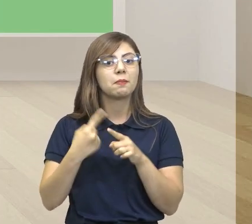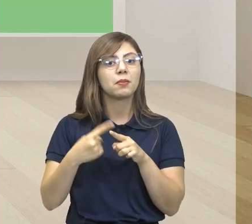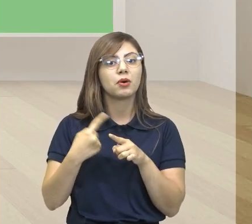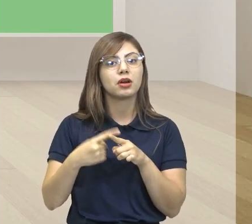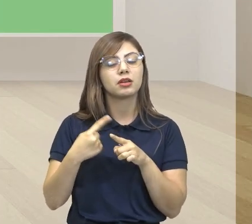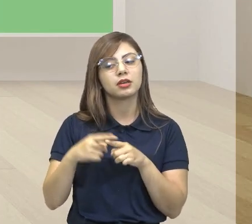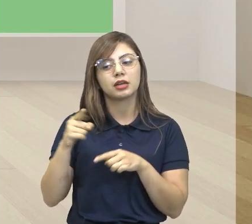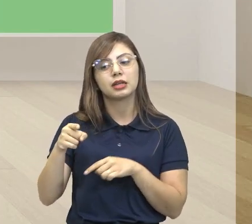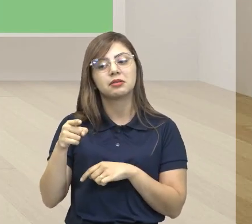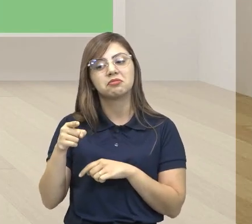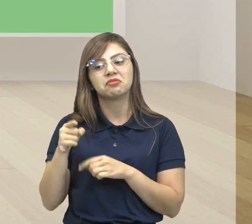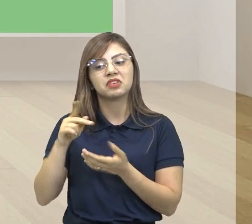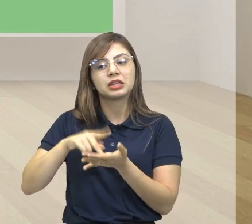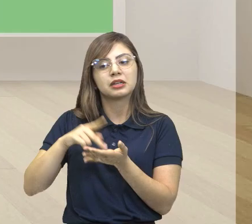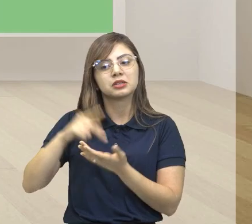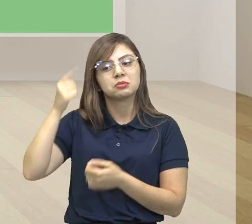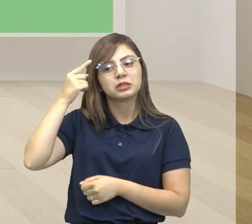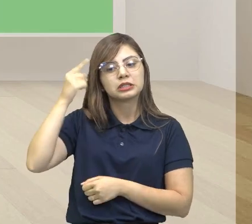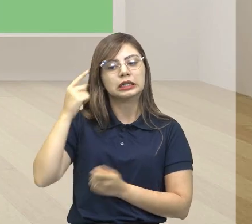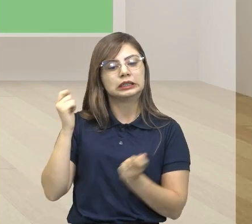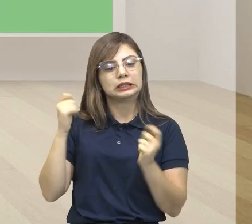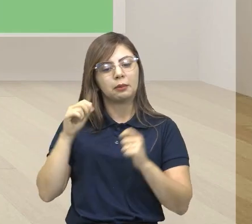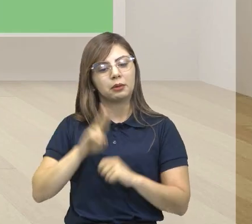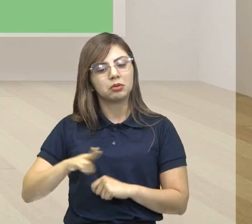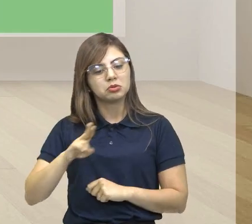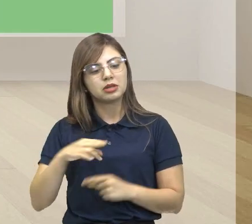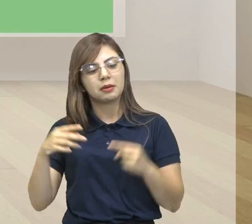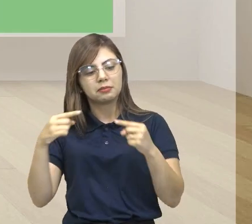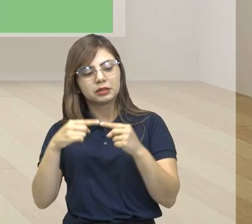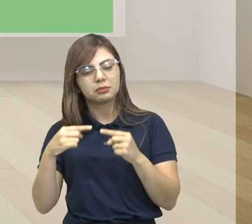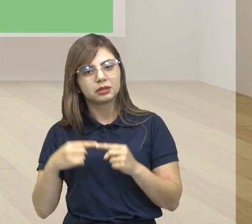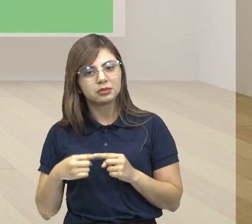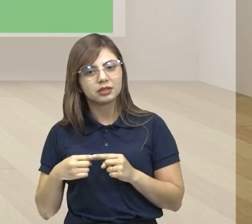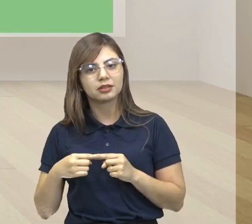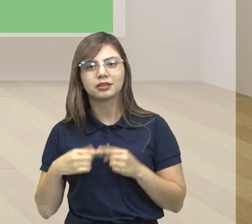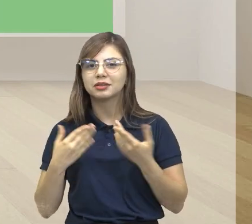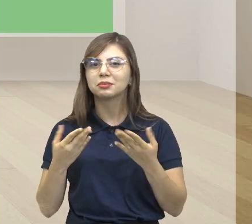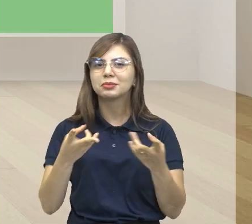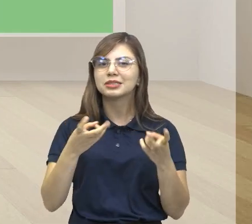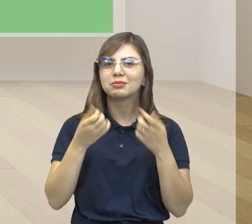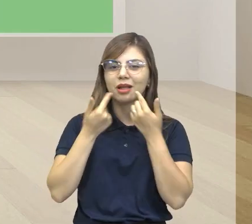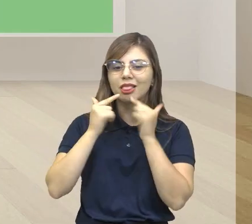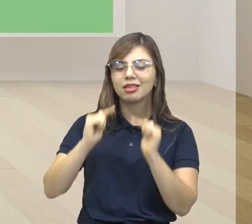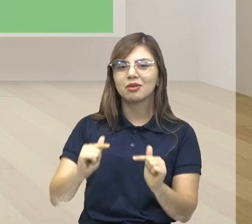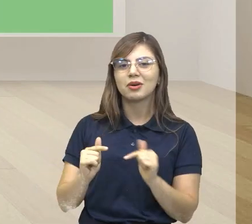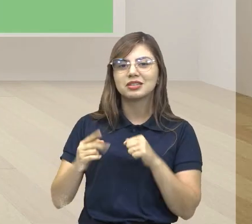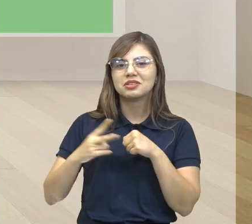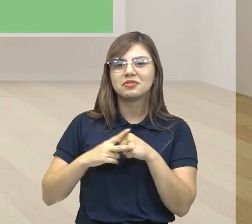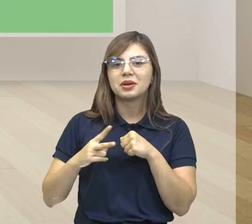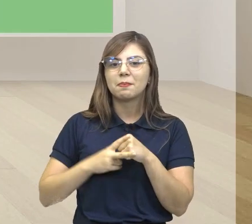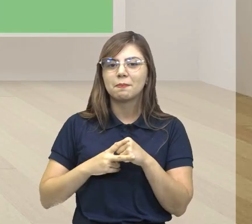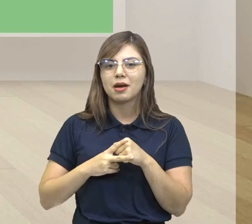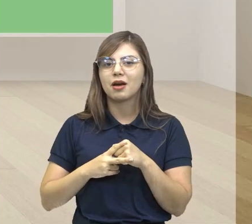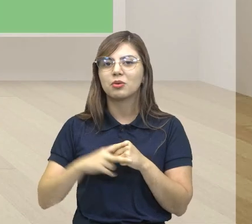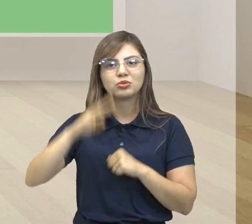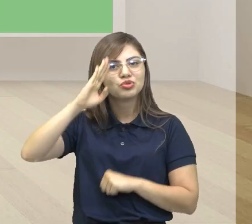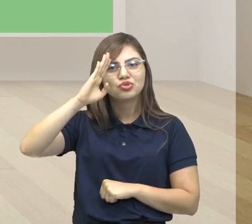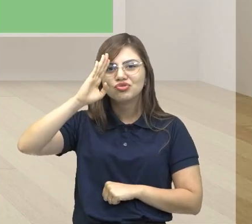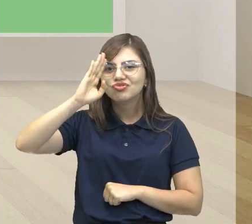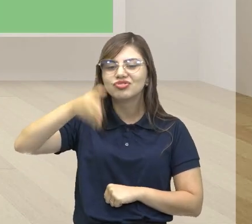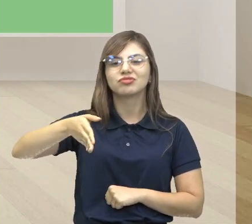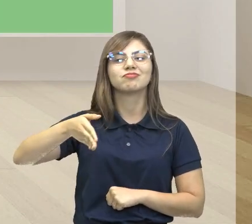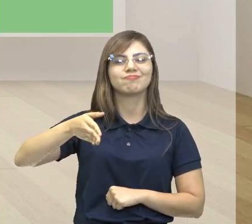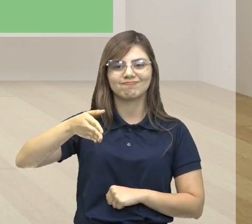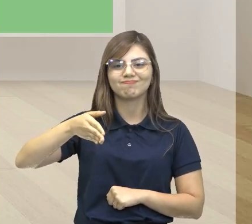fato, pensar se o produto se adequa àquilo que ele quer. Tá? Então, a linguagem verbal nesse contexto, ela é muito direta.